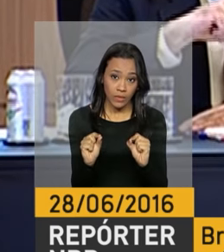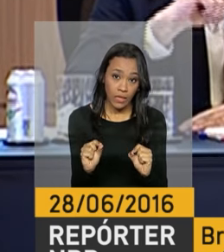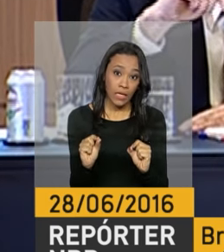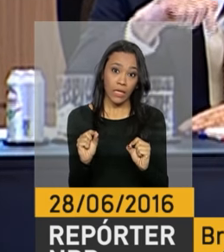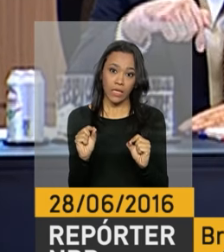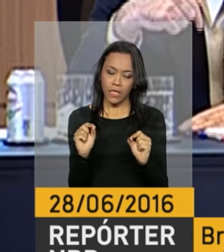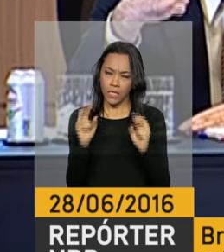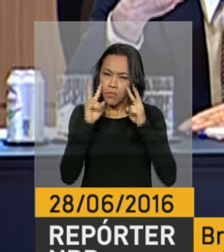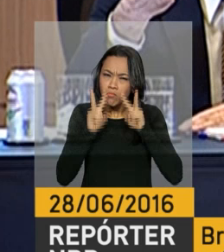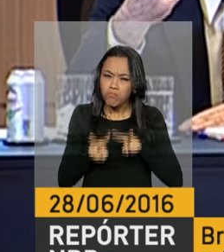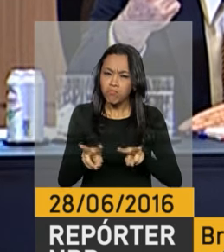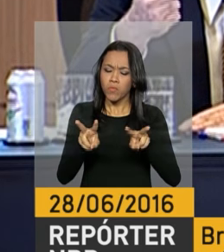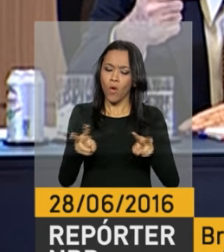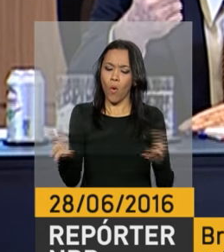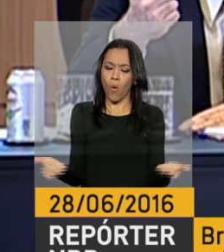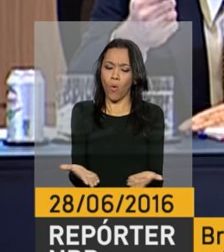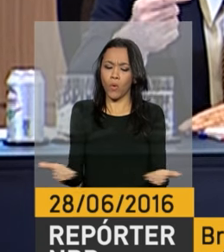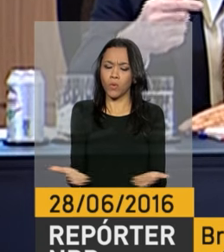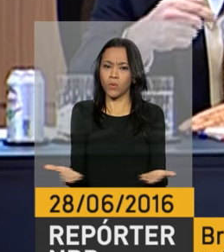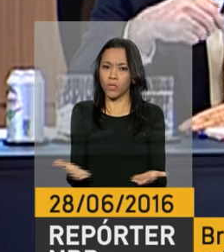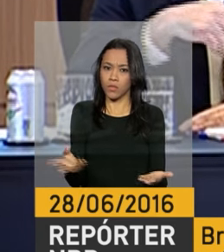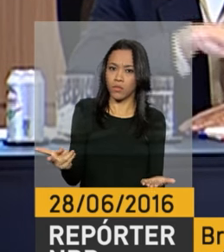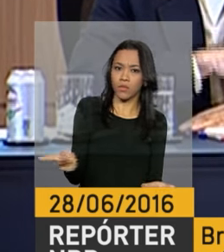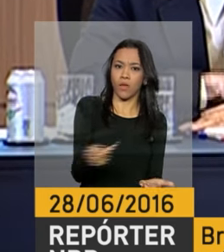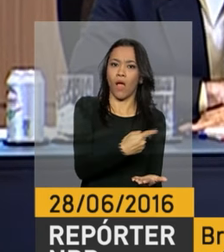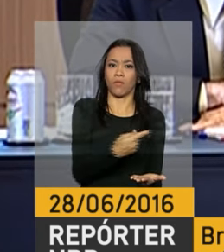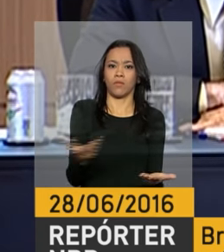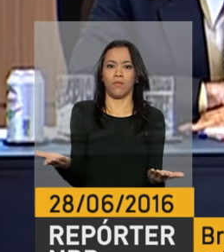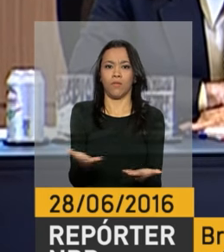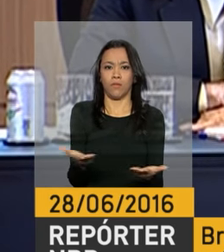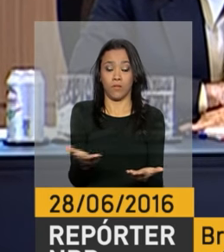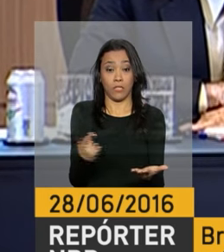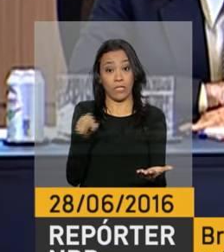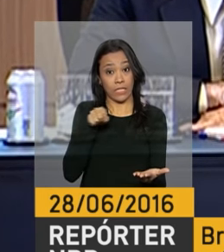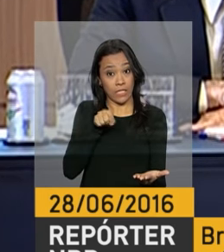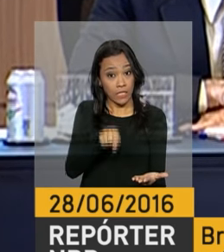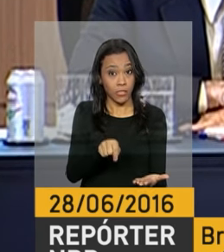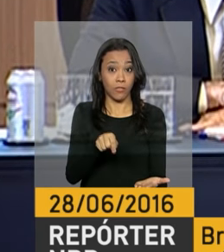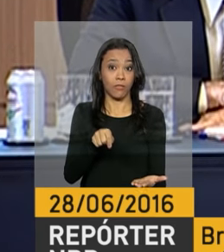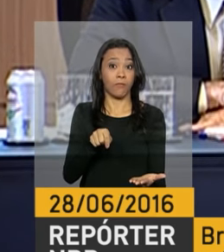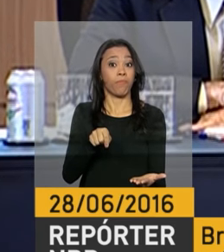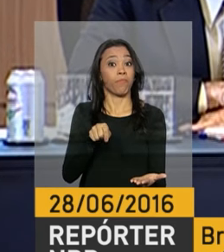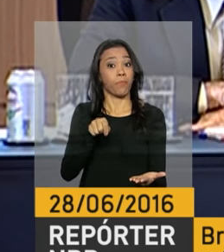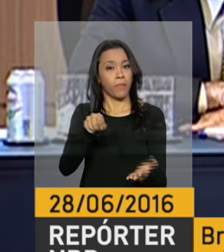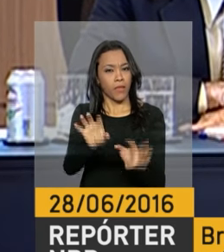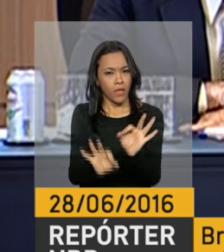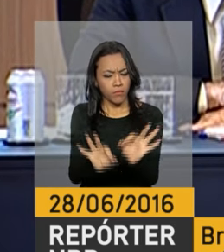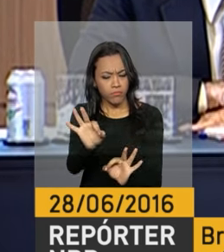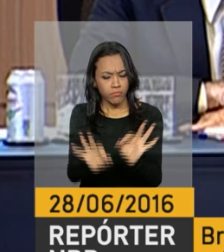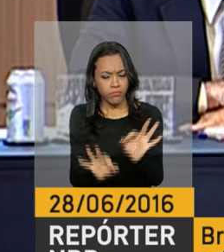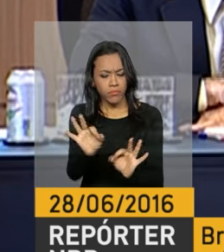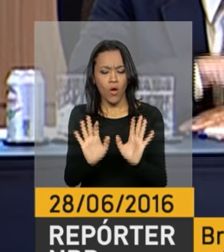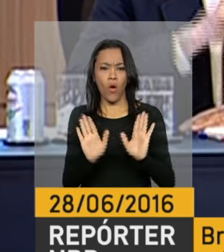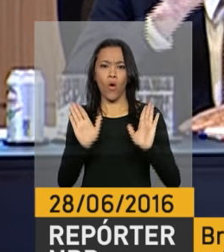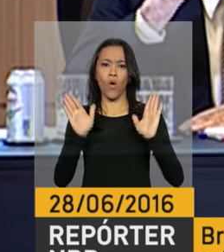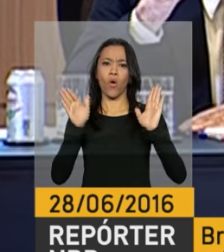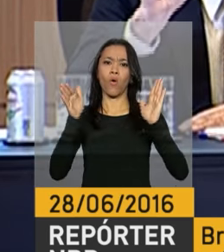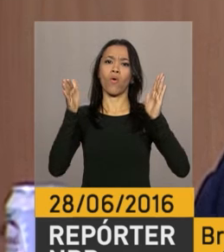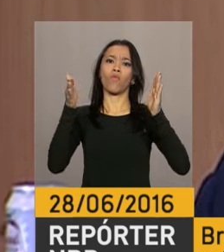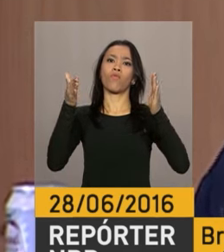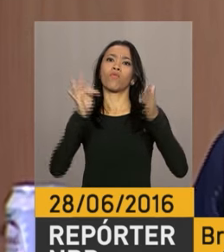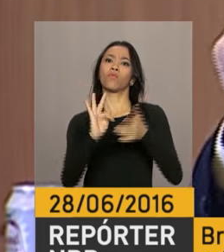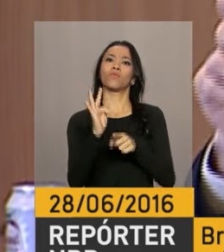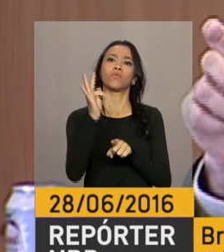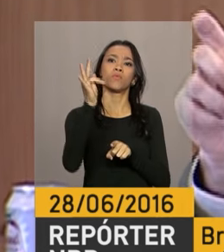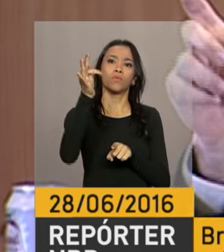presente, uma trajetória que preveja a convergência para o centro da meta em futuro